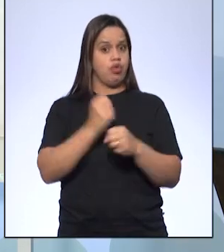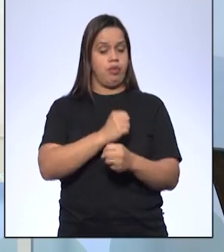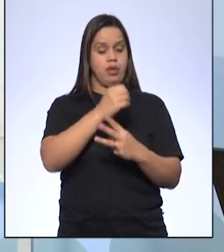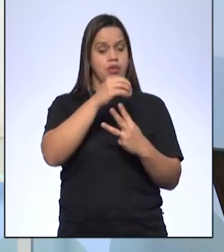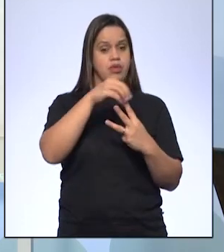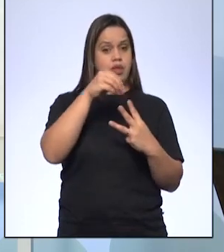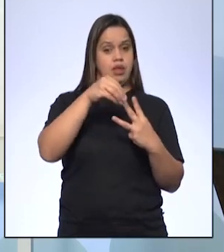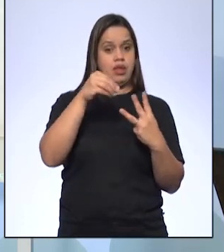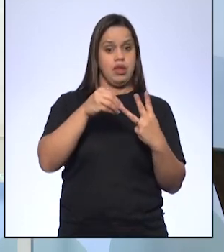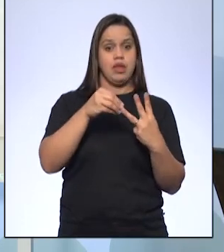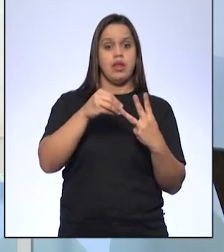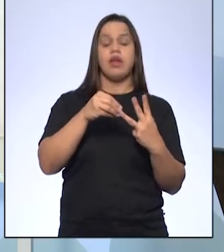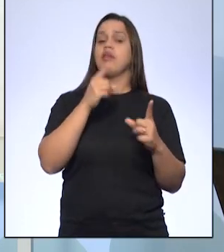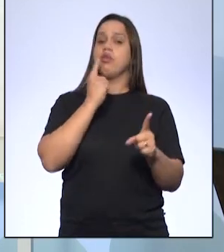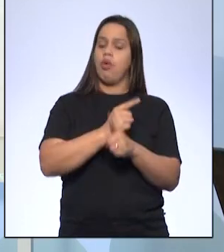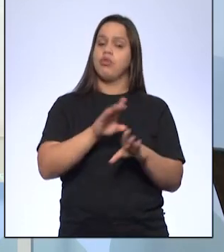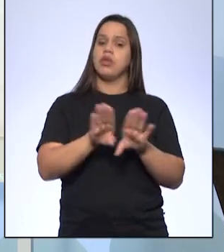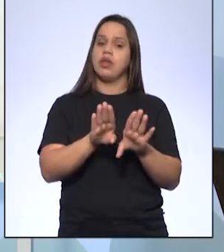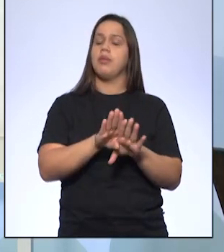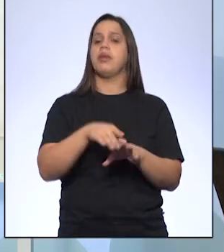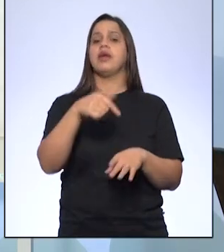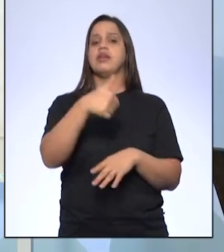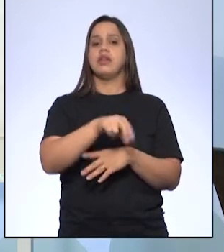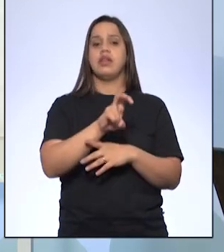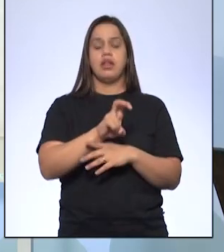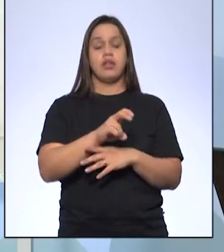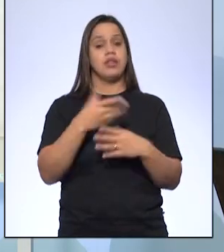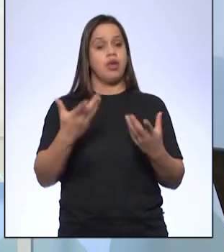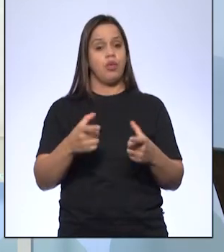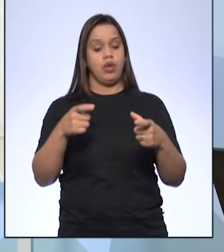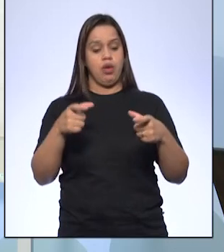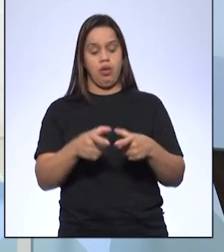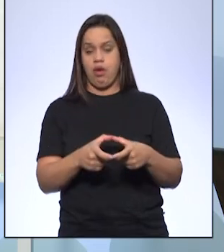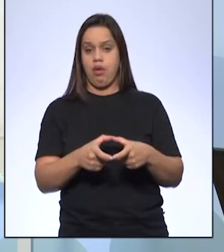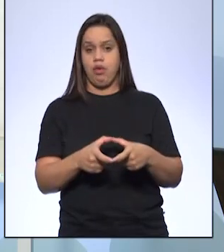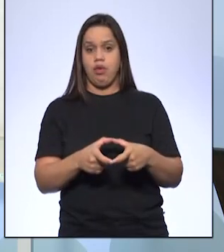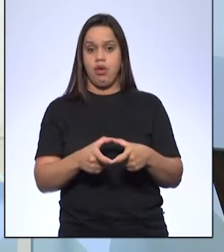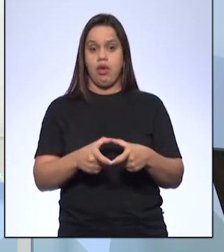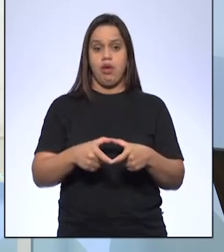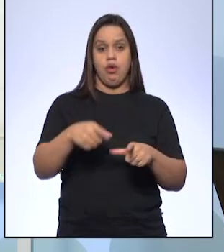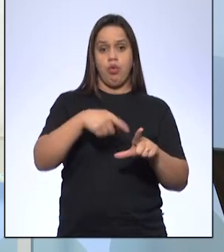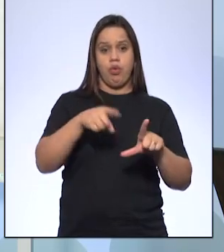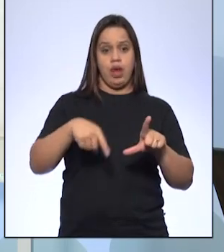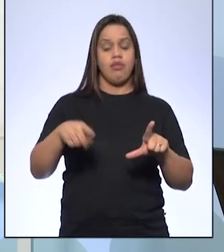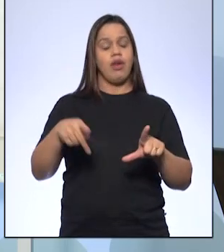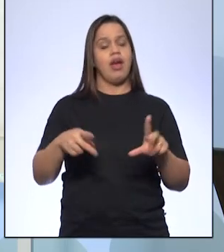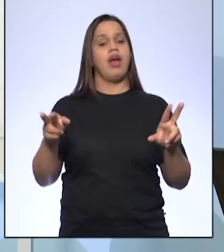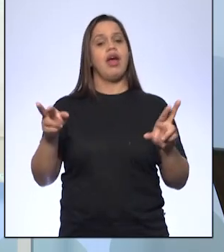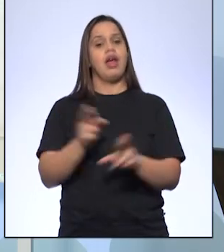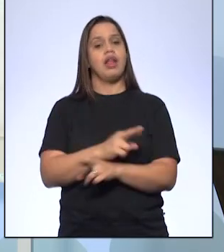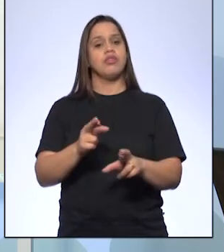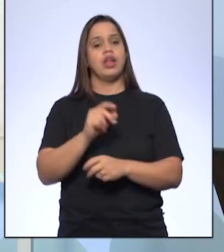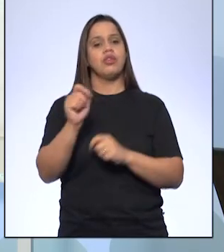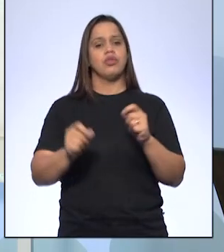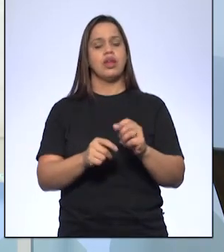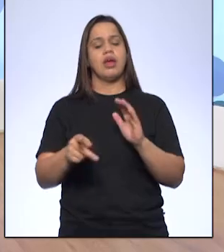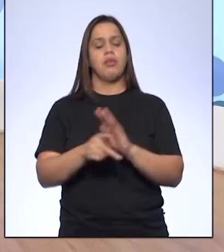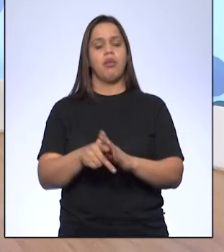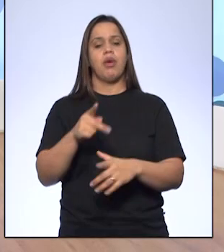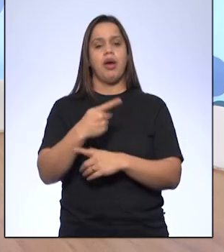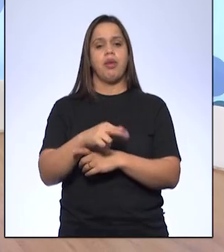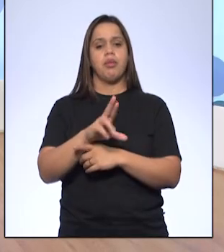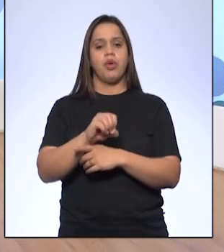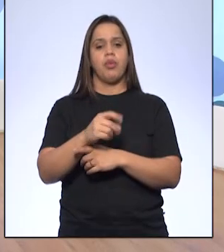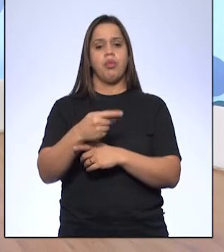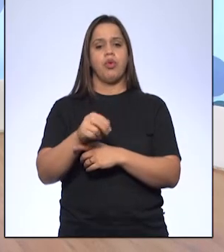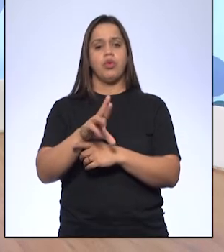75%. Então, ele, basicamente, o gráfico de setores ele é relacionado a essa proporcionalidade. Exatamente. Em todos os